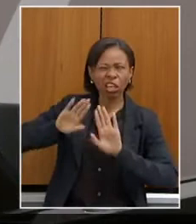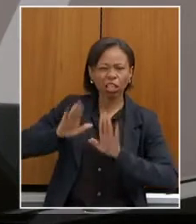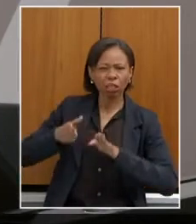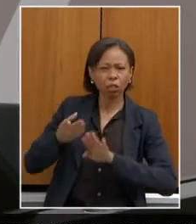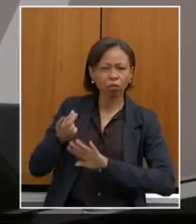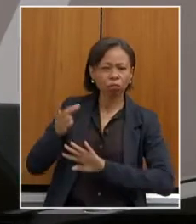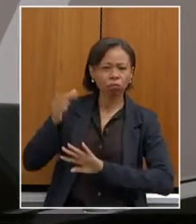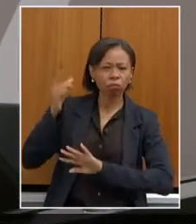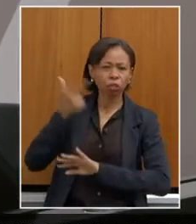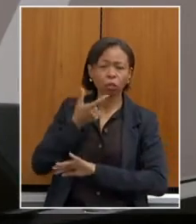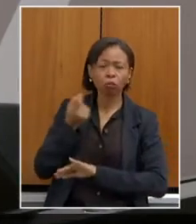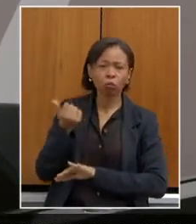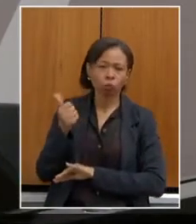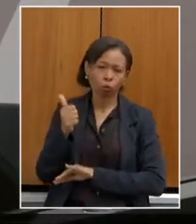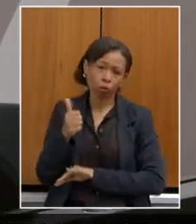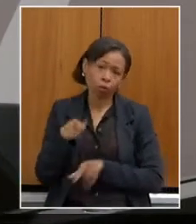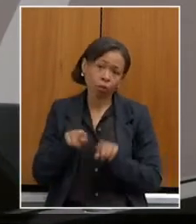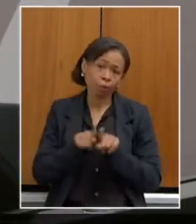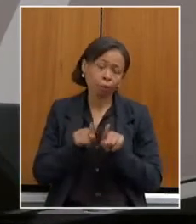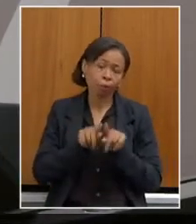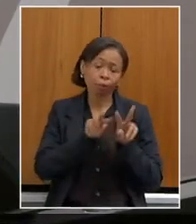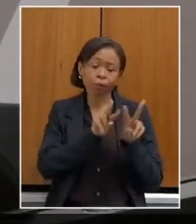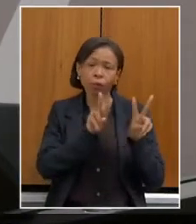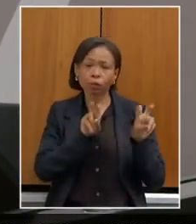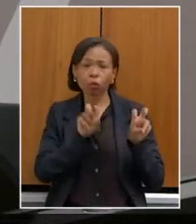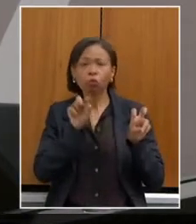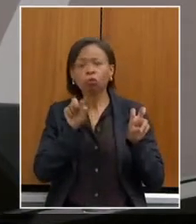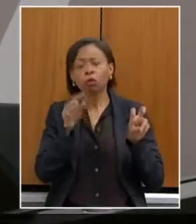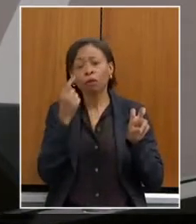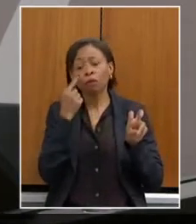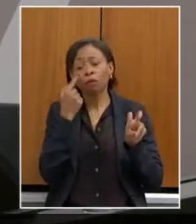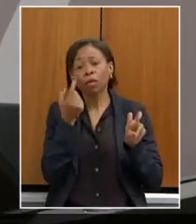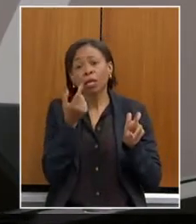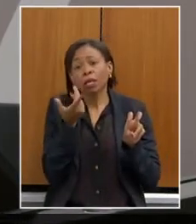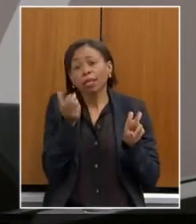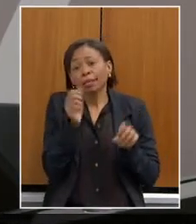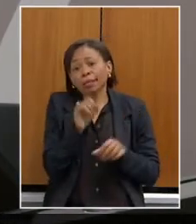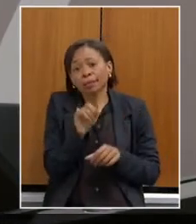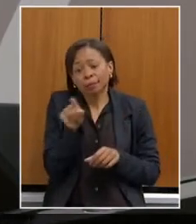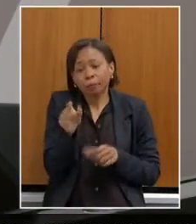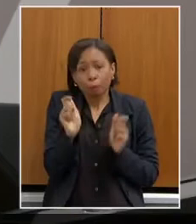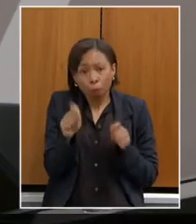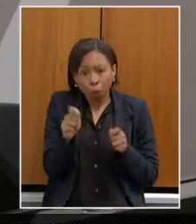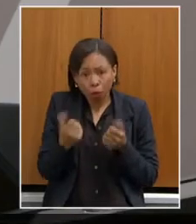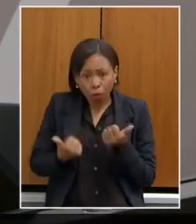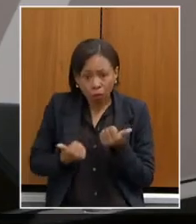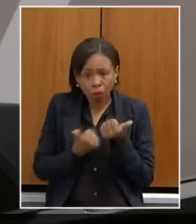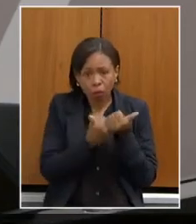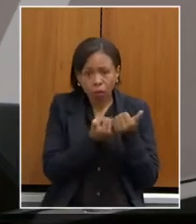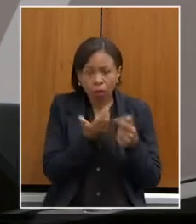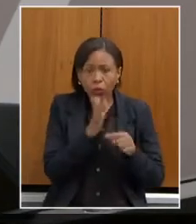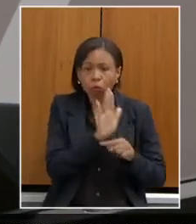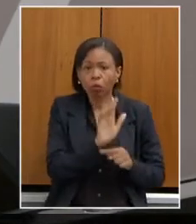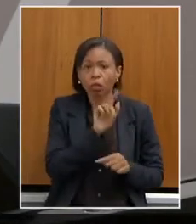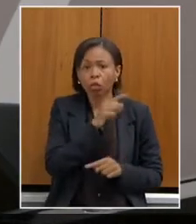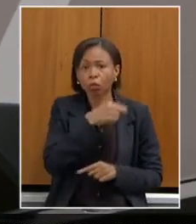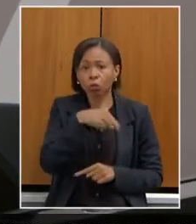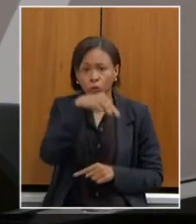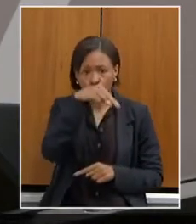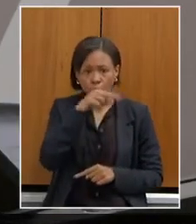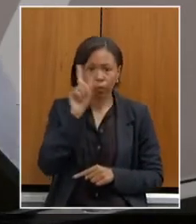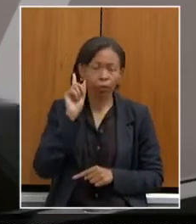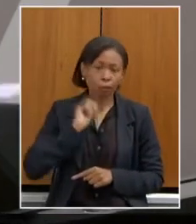que já nessa questão de que o senhor poderia ajudar o norte de Minas que já resolve um grande